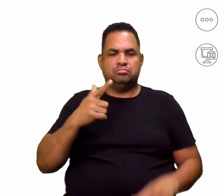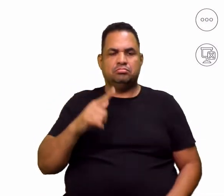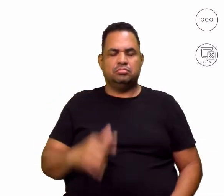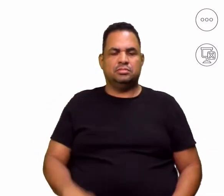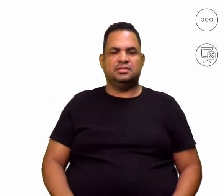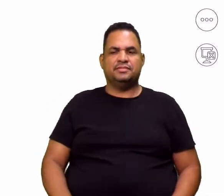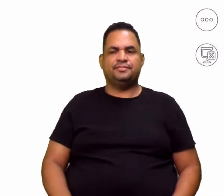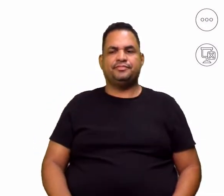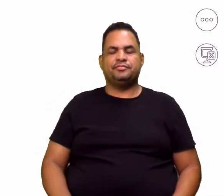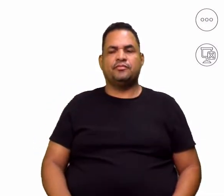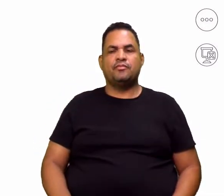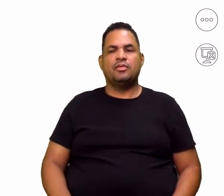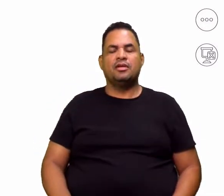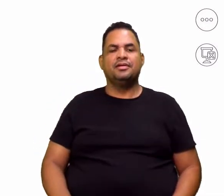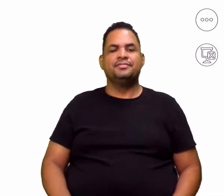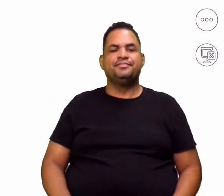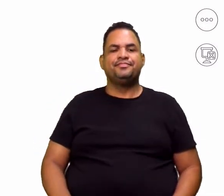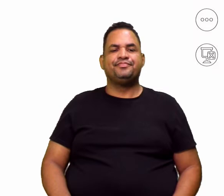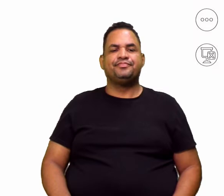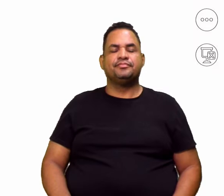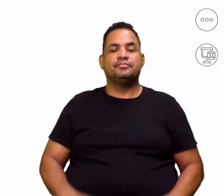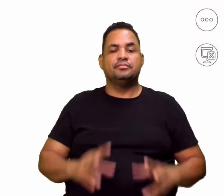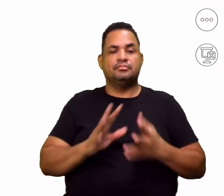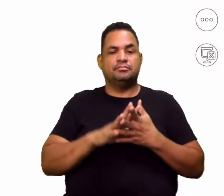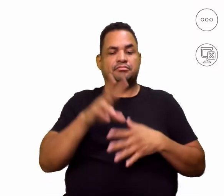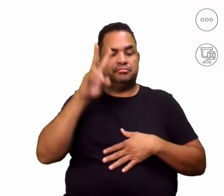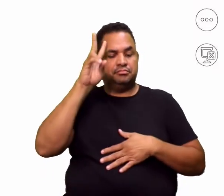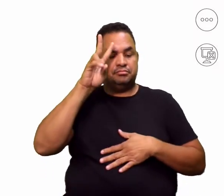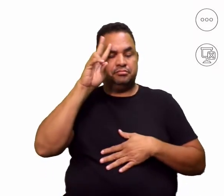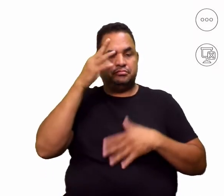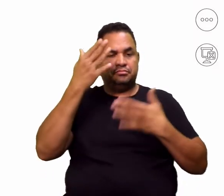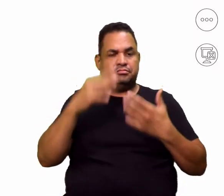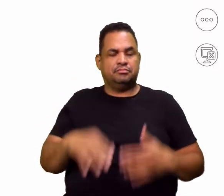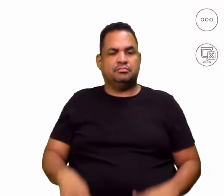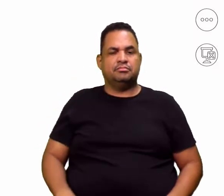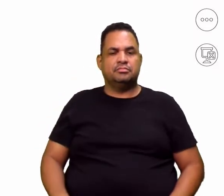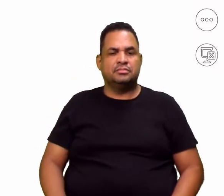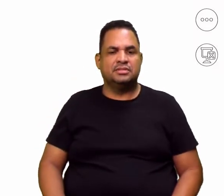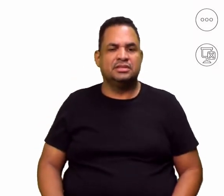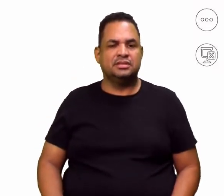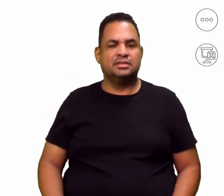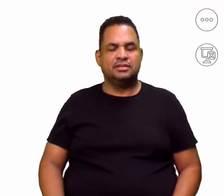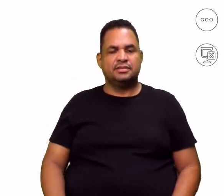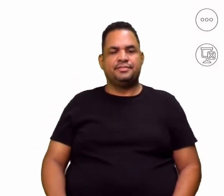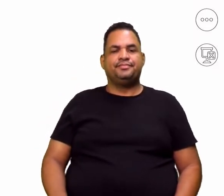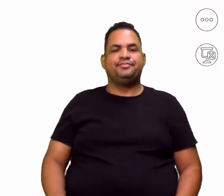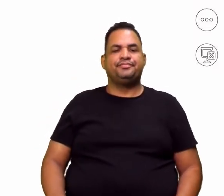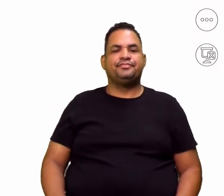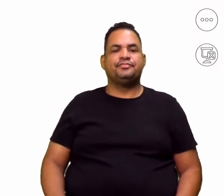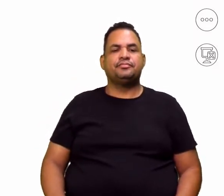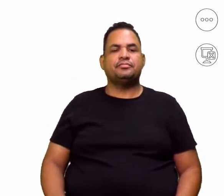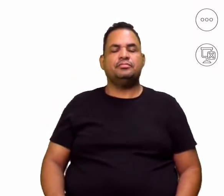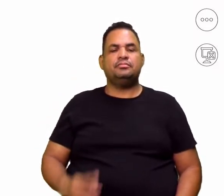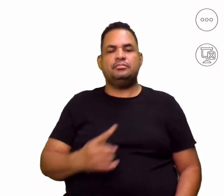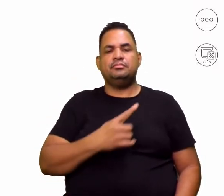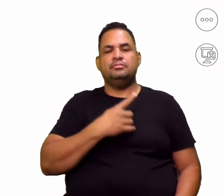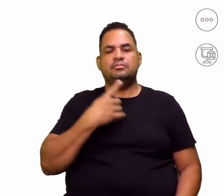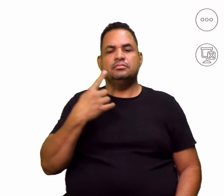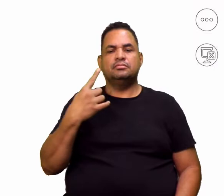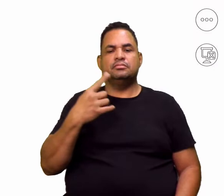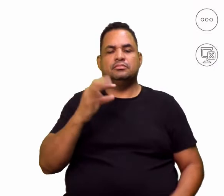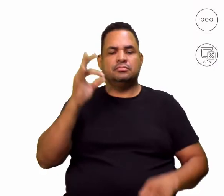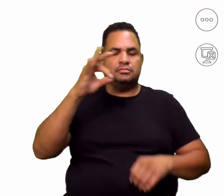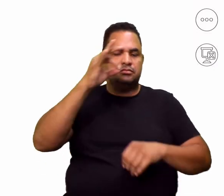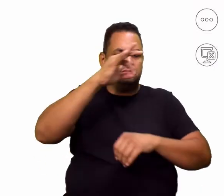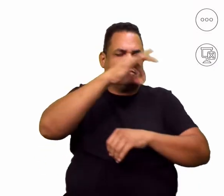Tá? Não ocorre. E a gente lembra bem nesses casos das partenogêneses, na maioria dos livros vão trazer as nossas abelhinhas, né? Alguns